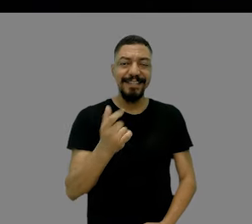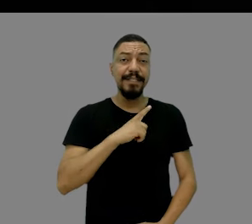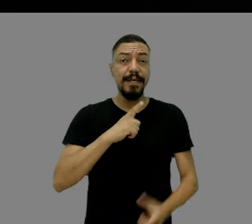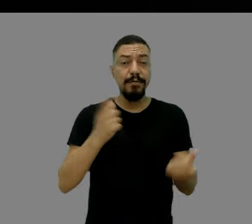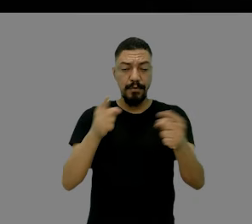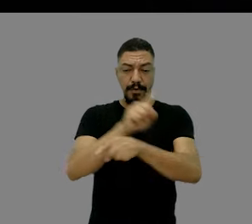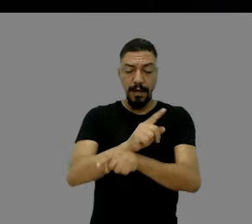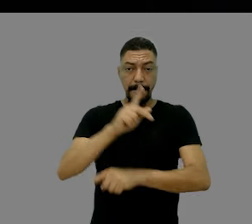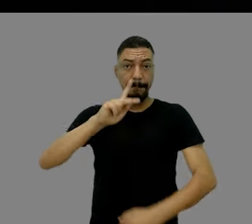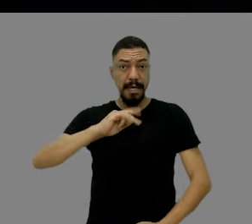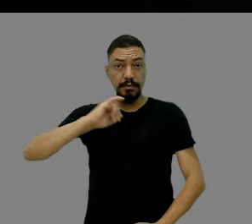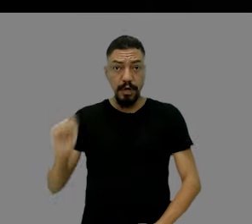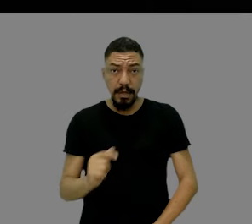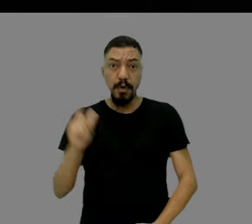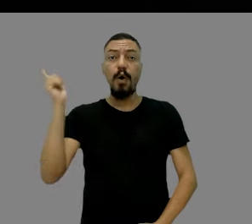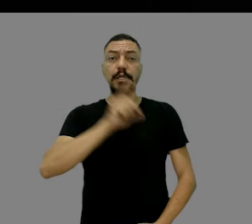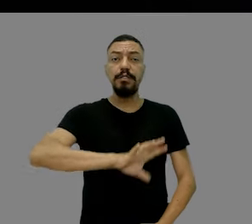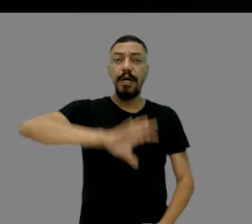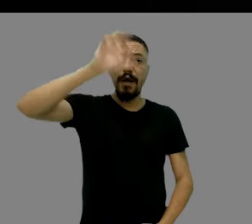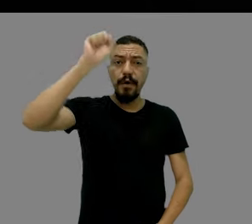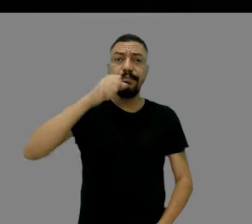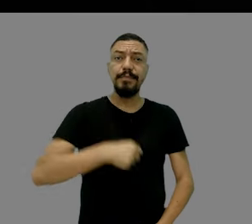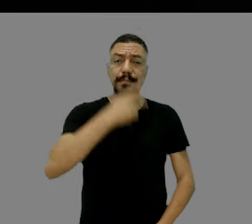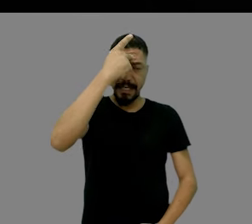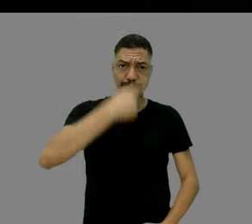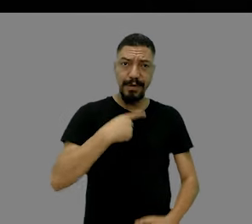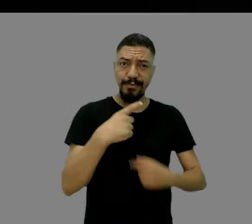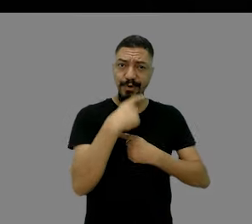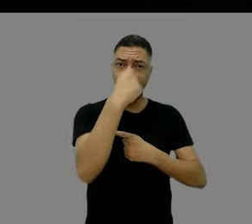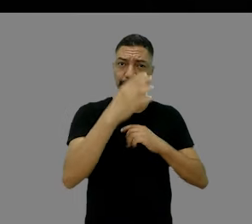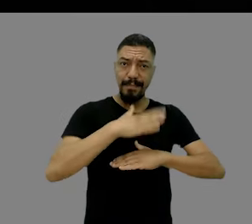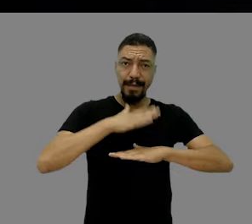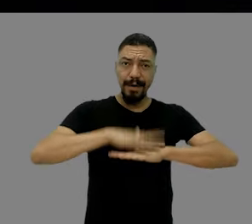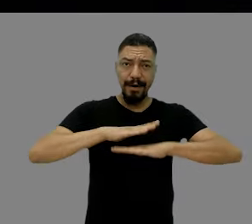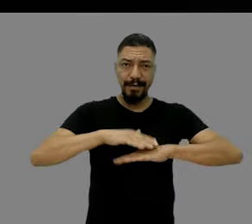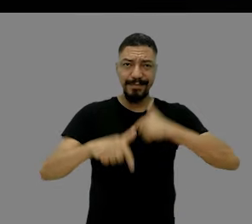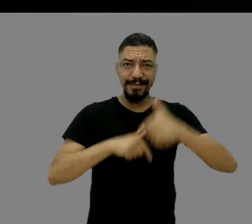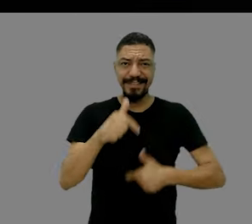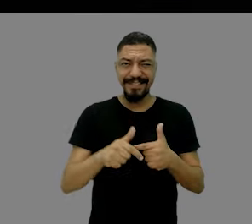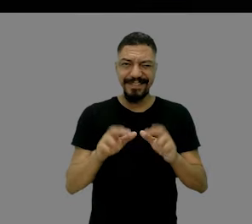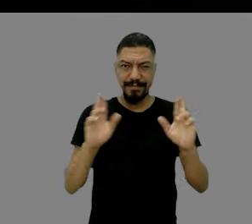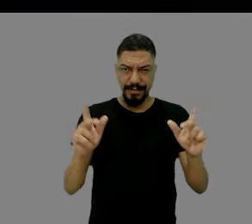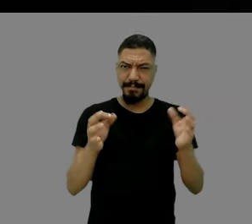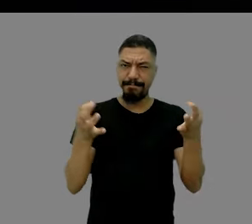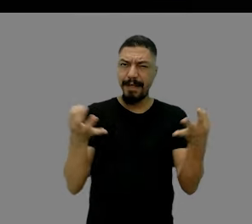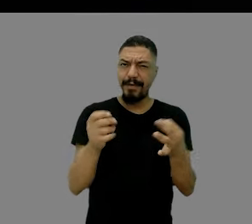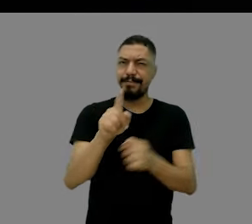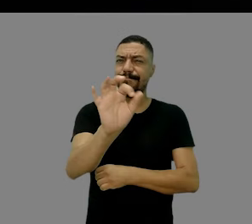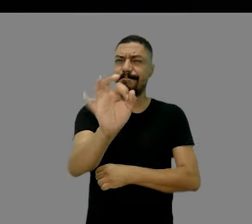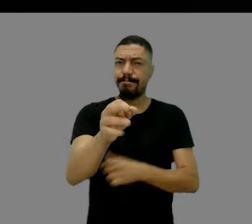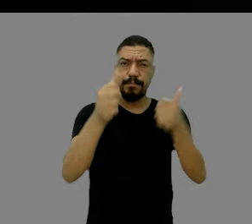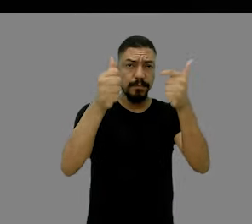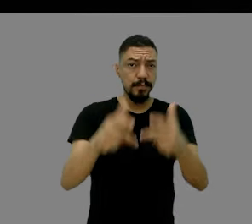coisas distintas. Perfeito, era exatamente isso. Aí, só para ficar mais redundante ainda, então,